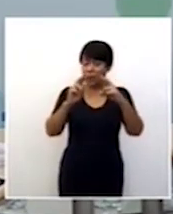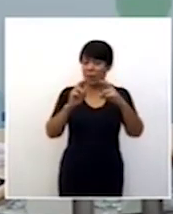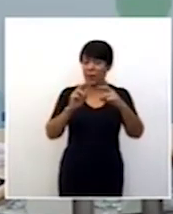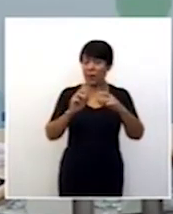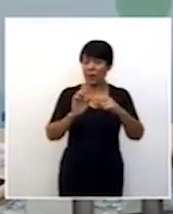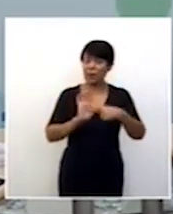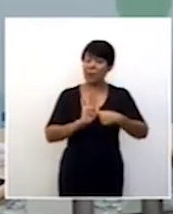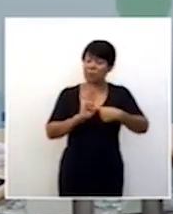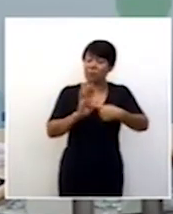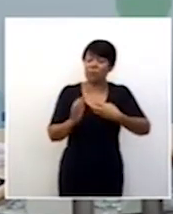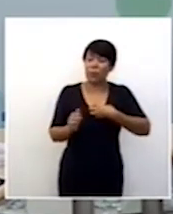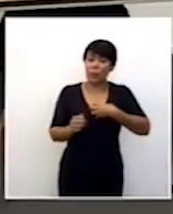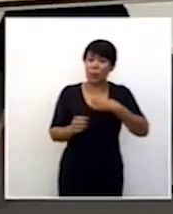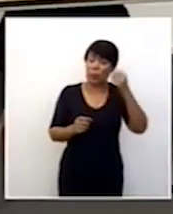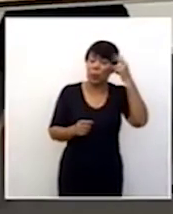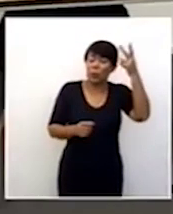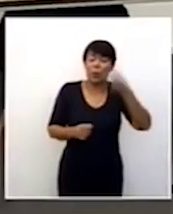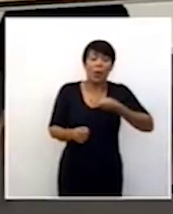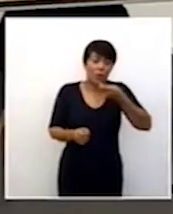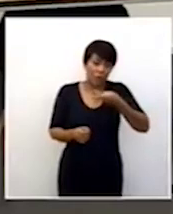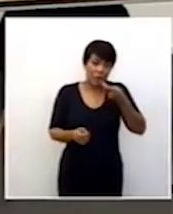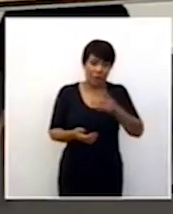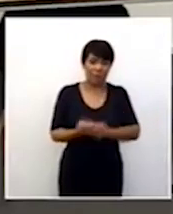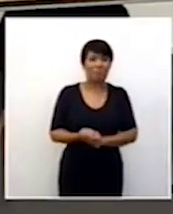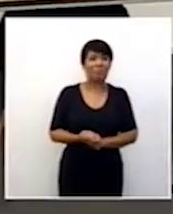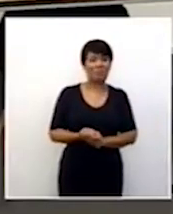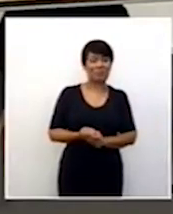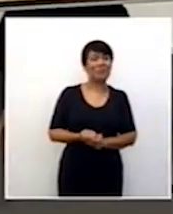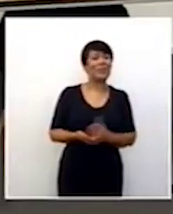cultural de um povo. Muito bem. Então